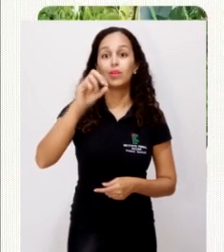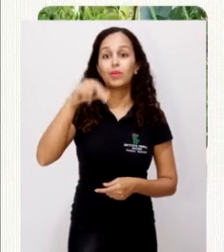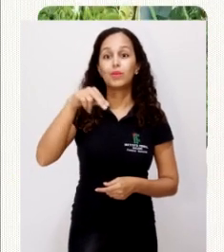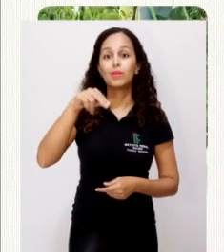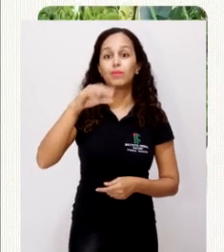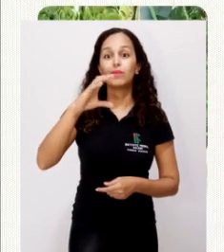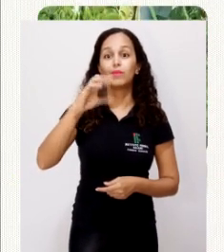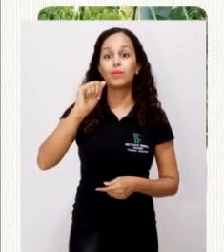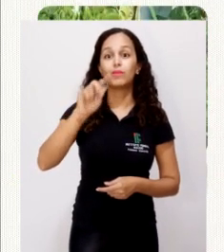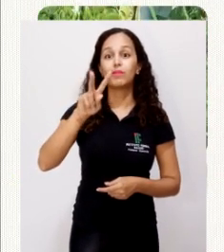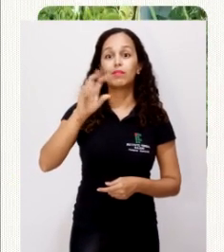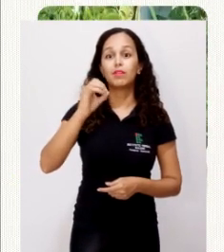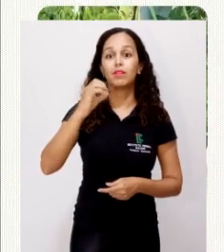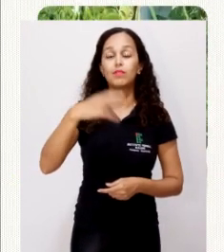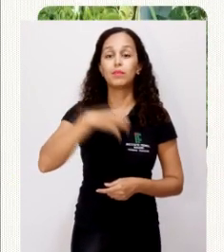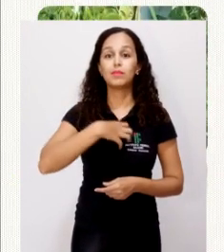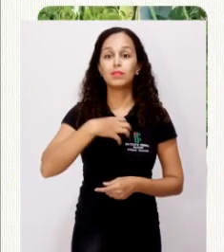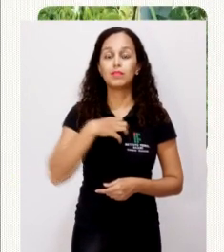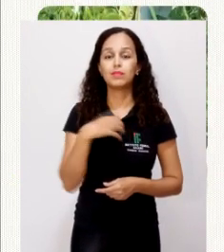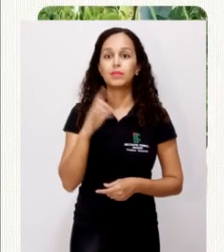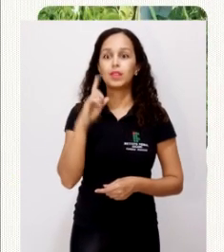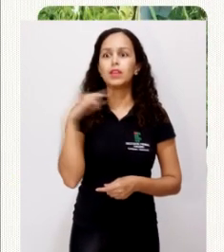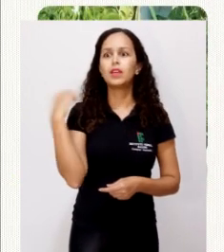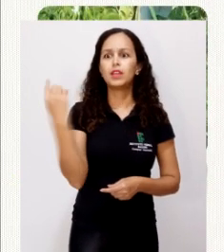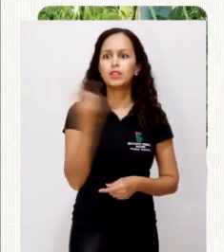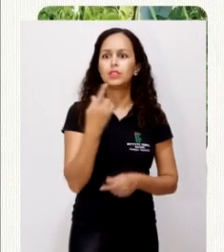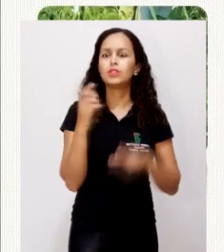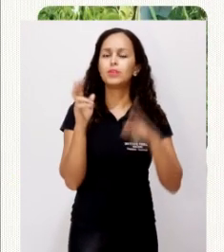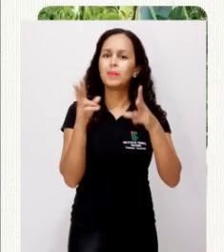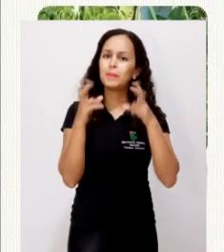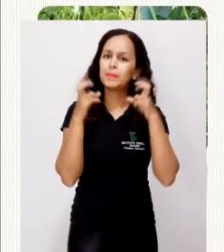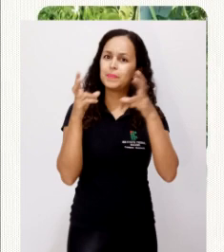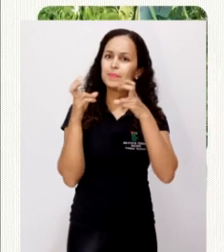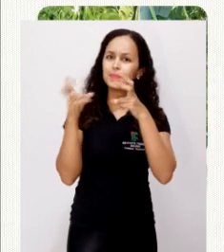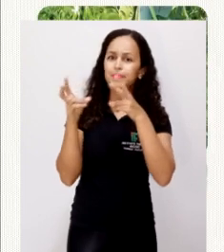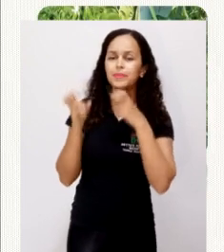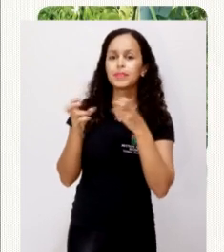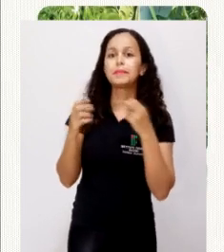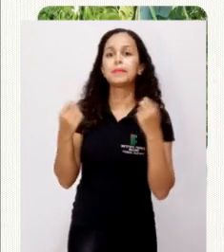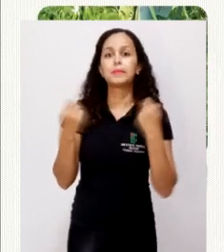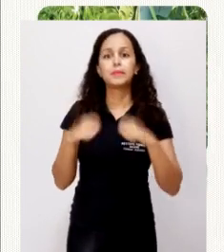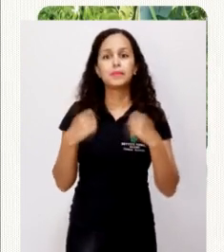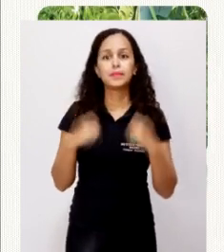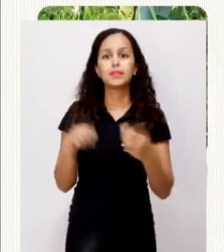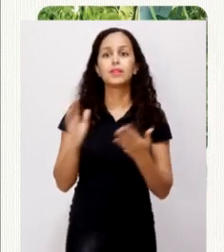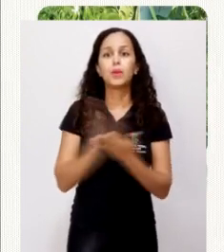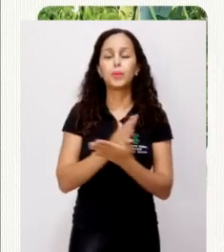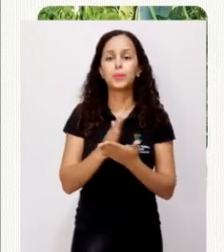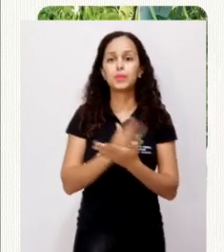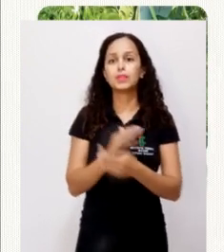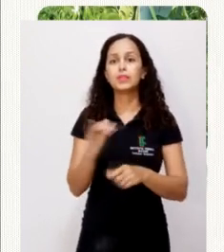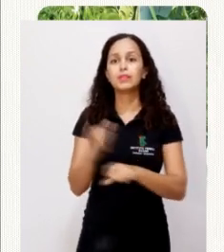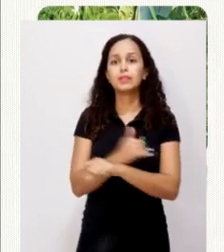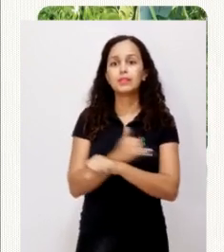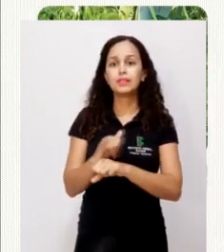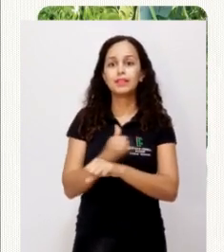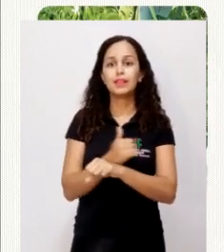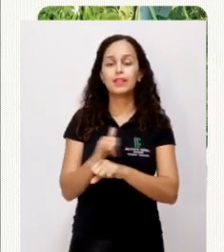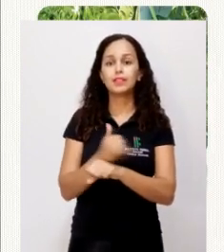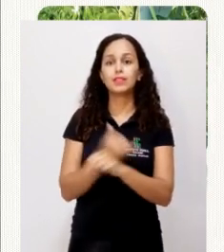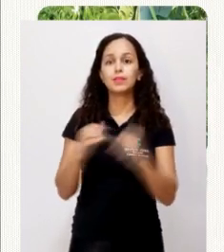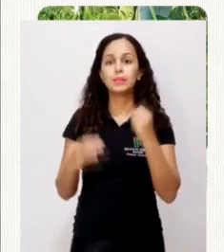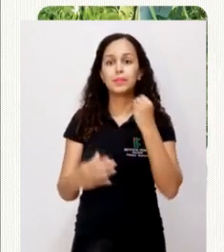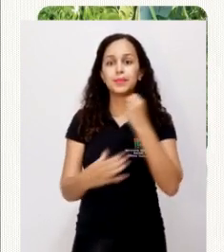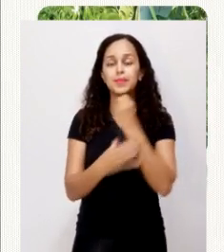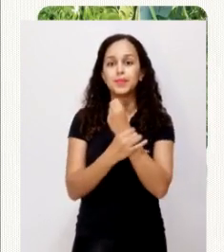Baiano. Então, diante de tudo isso, a gente percebe realmente que são necessárias algumas estratégias